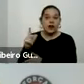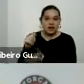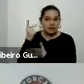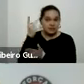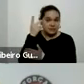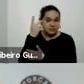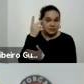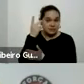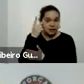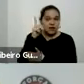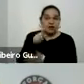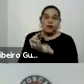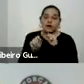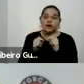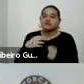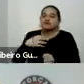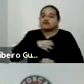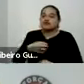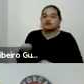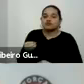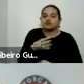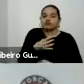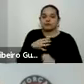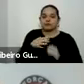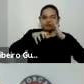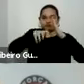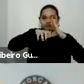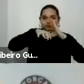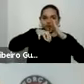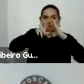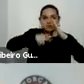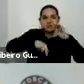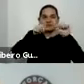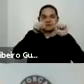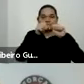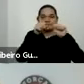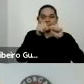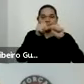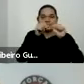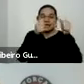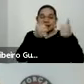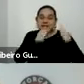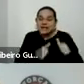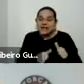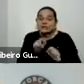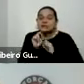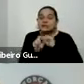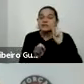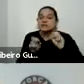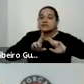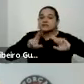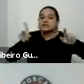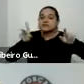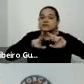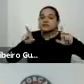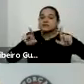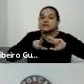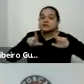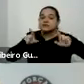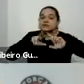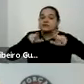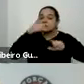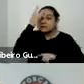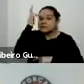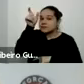é a nova forma de se analisar a diferença com que os